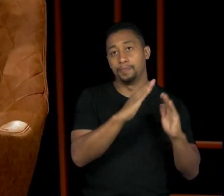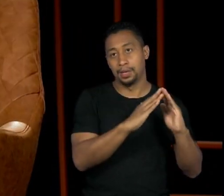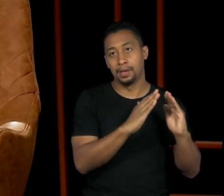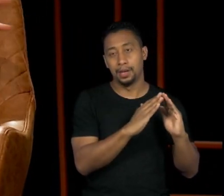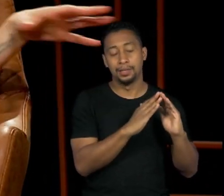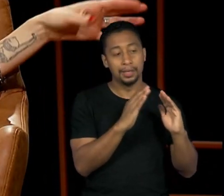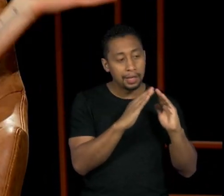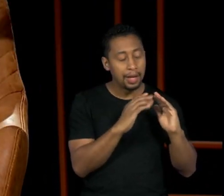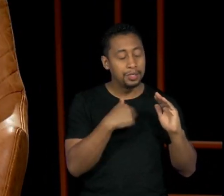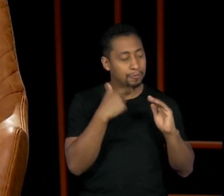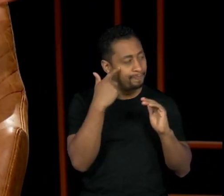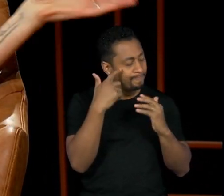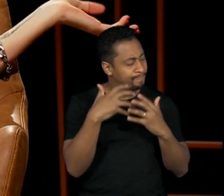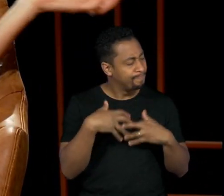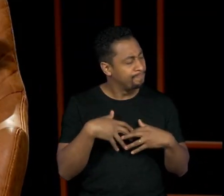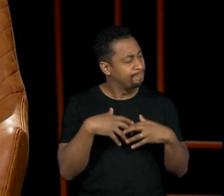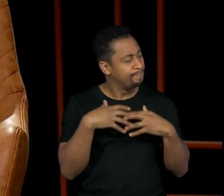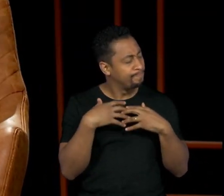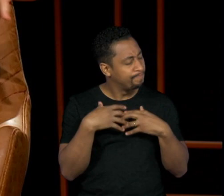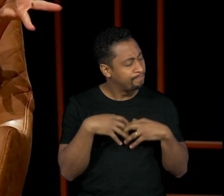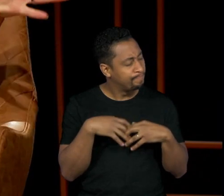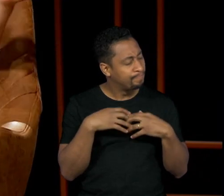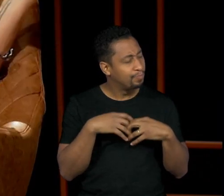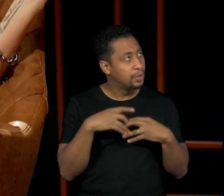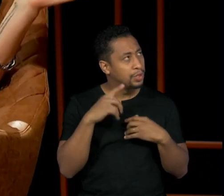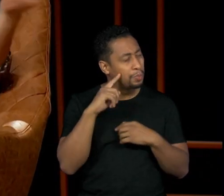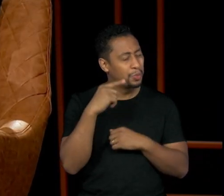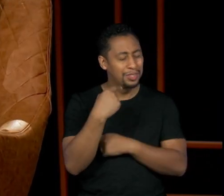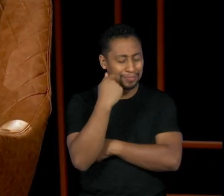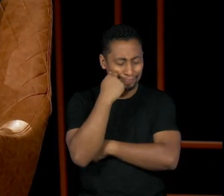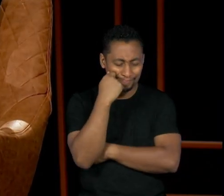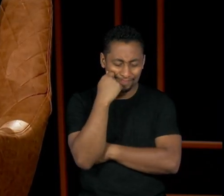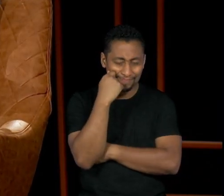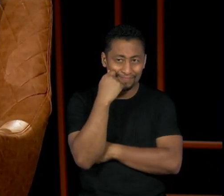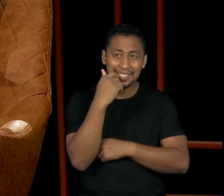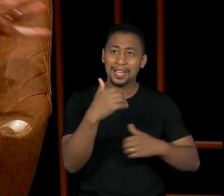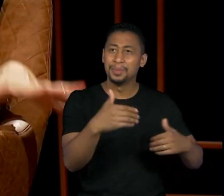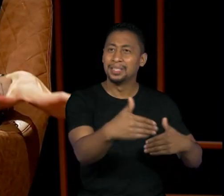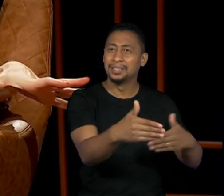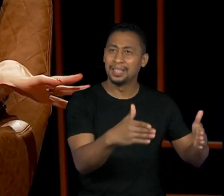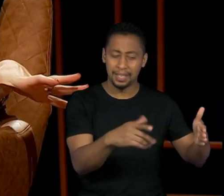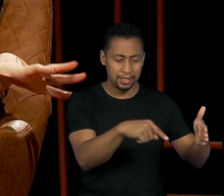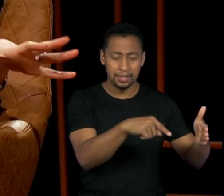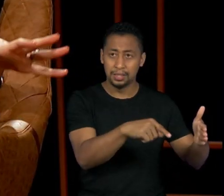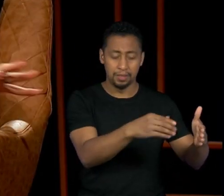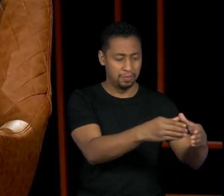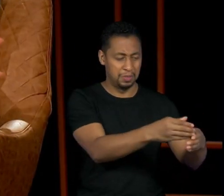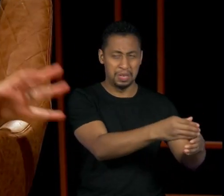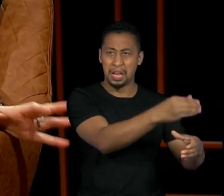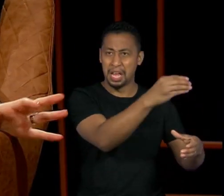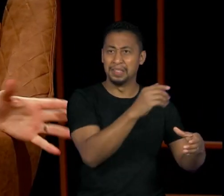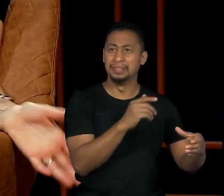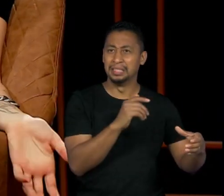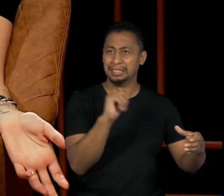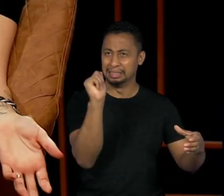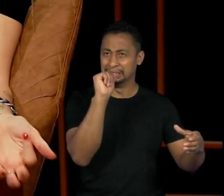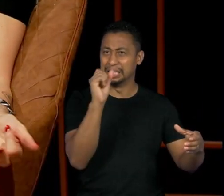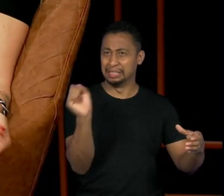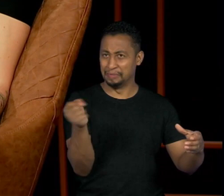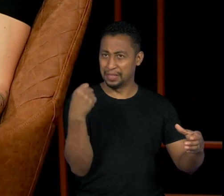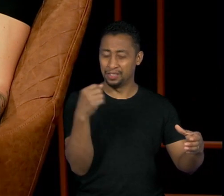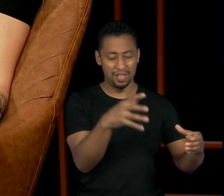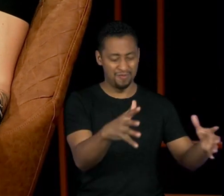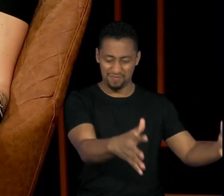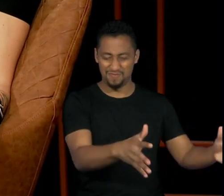todas as garrafinhas que eu tinha de cachaça, de cerveja, de tudo, joguei fora e falei, agora eu fico sem beber. Só que o estrago já estava feito, né?